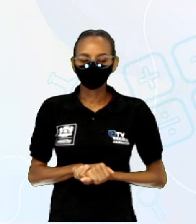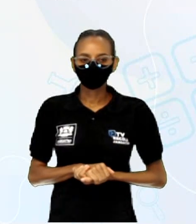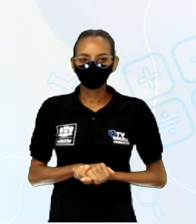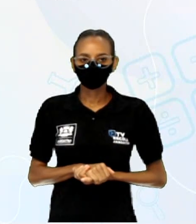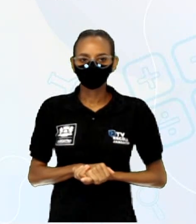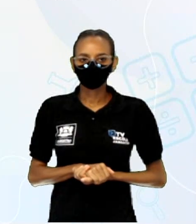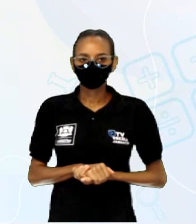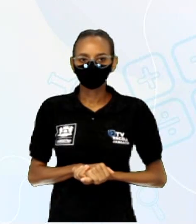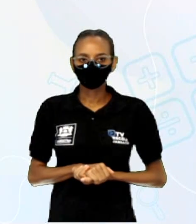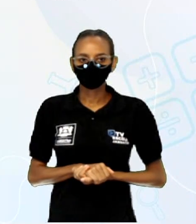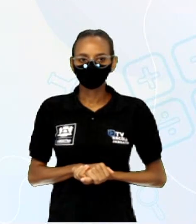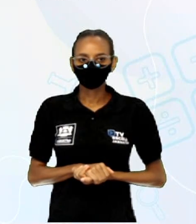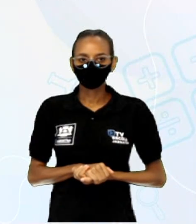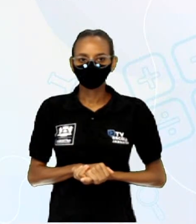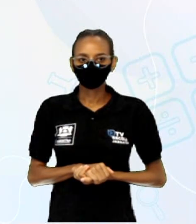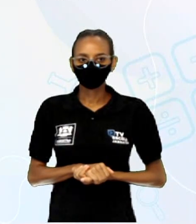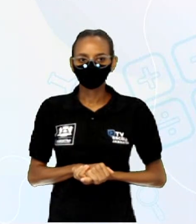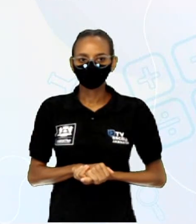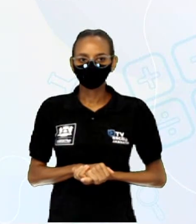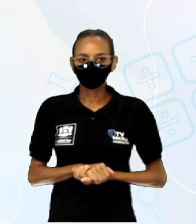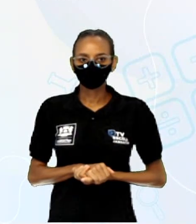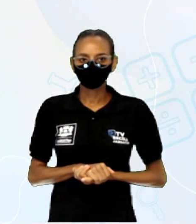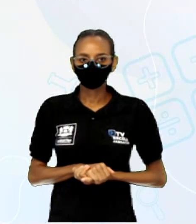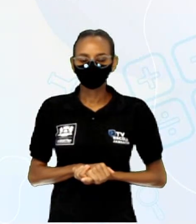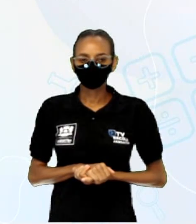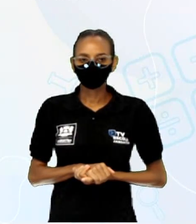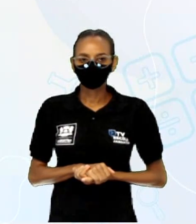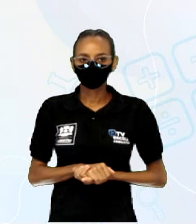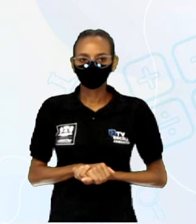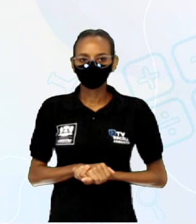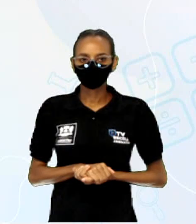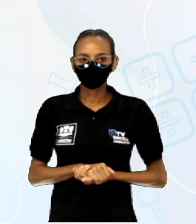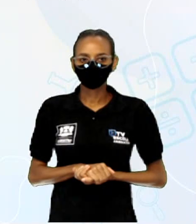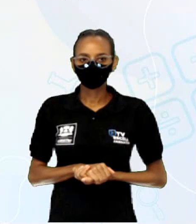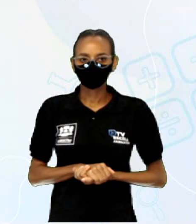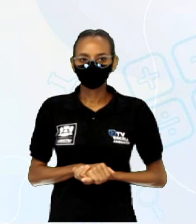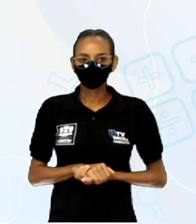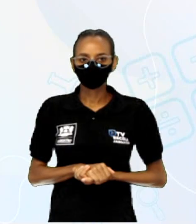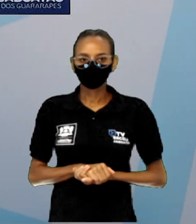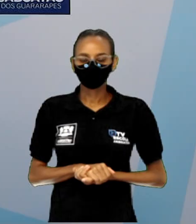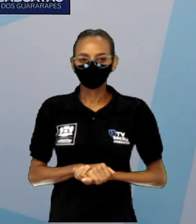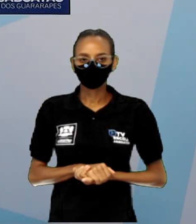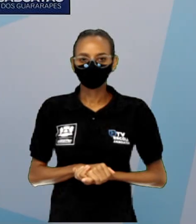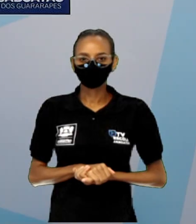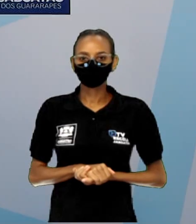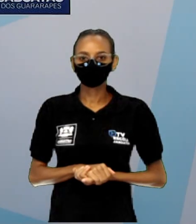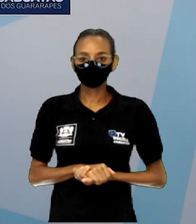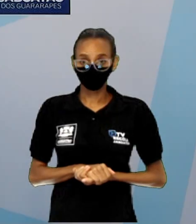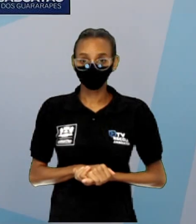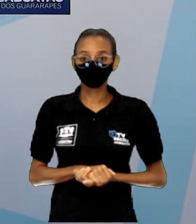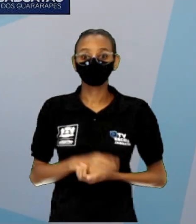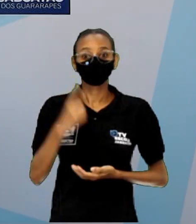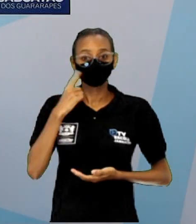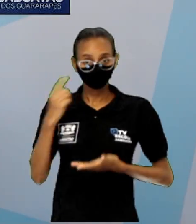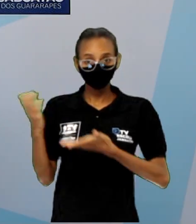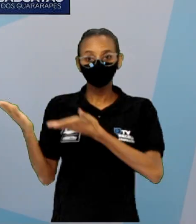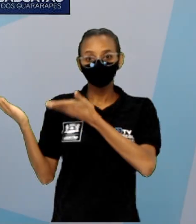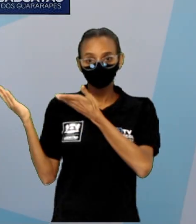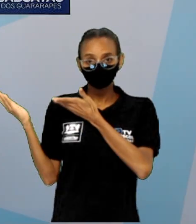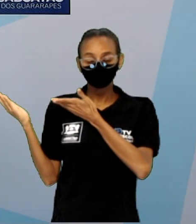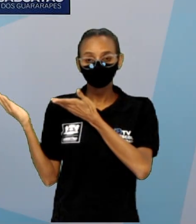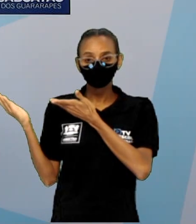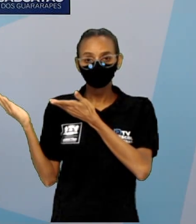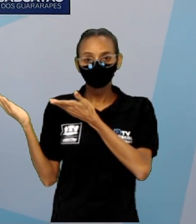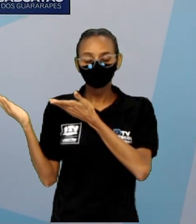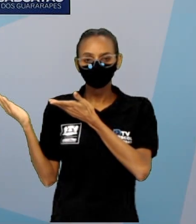já foi, ganhou, Usain Bolt! Olhar a imagem lá,